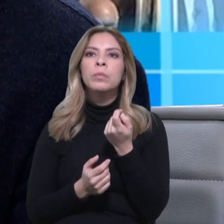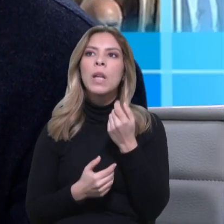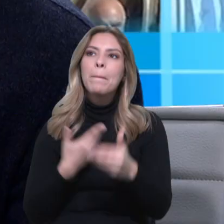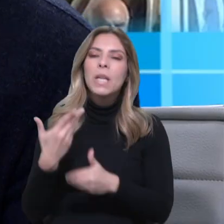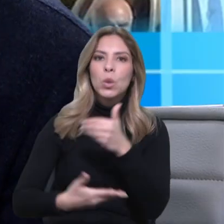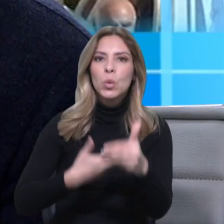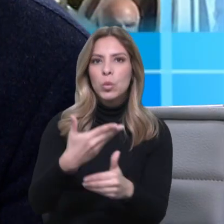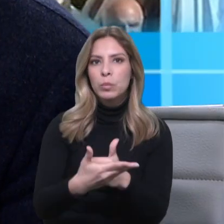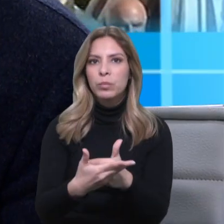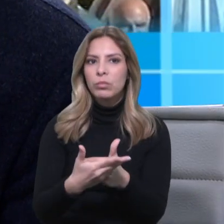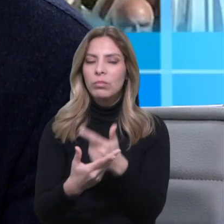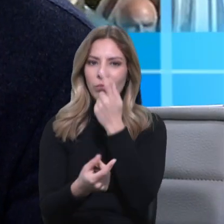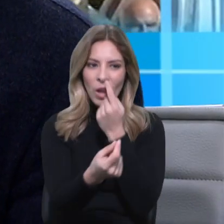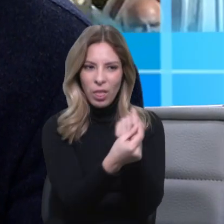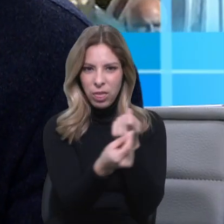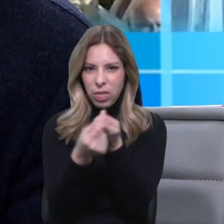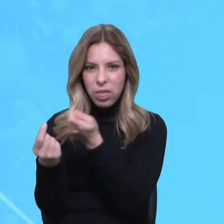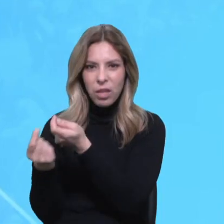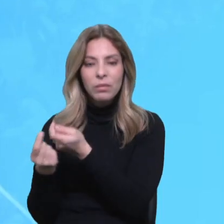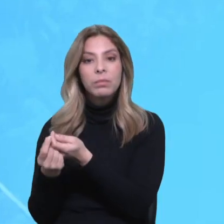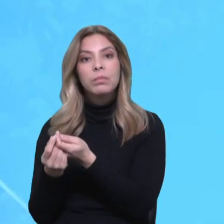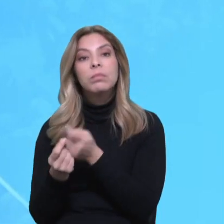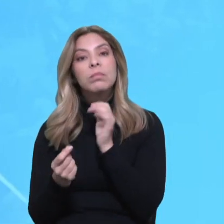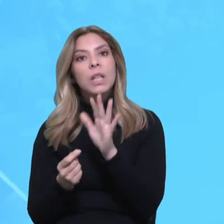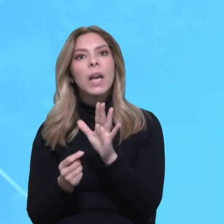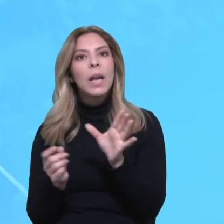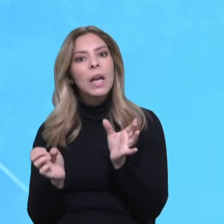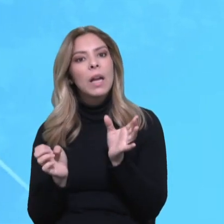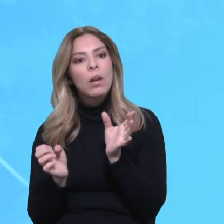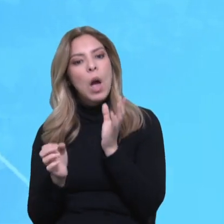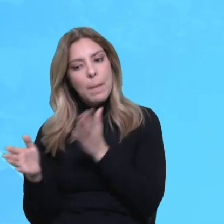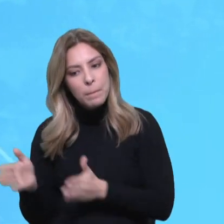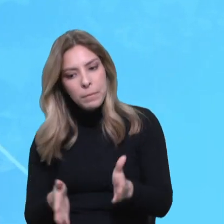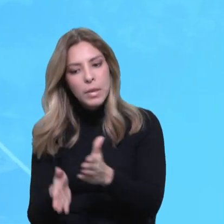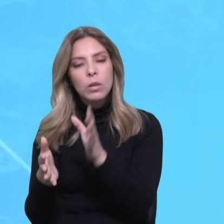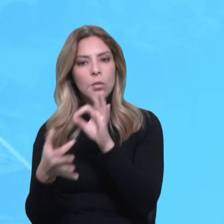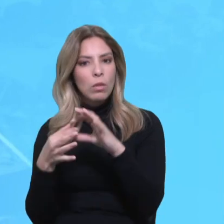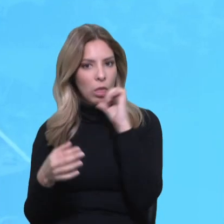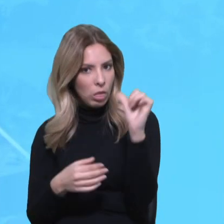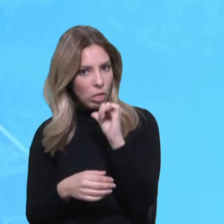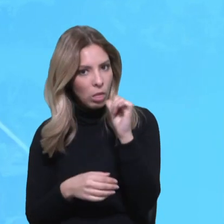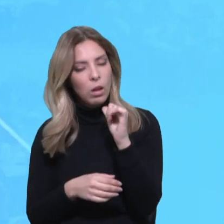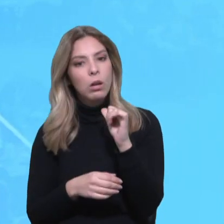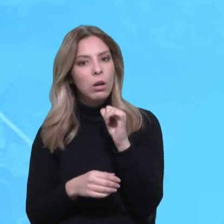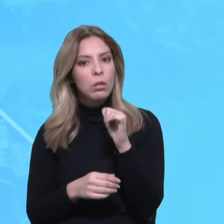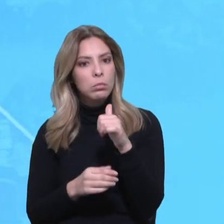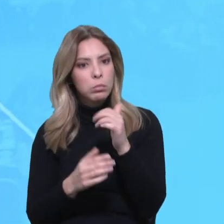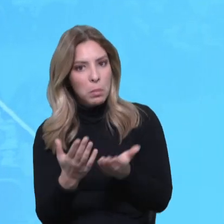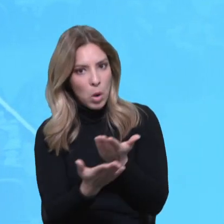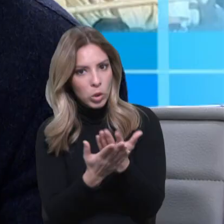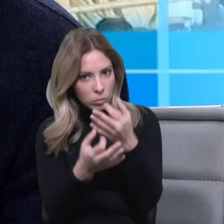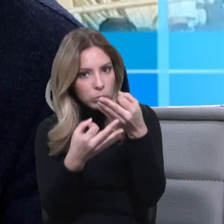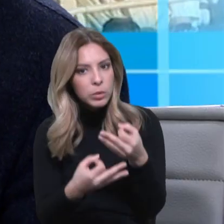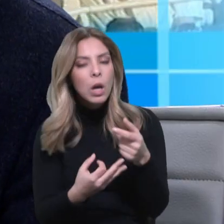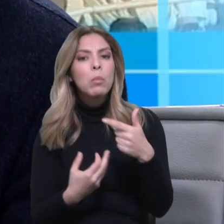que Jesus fez de proximidade. Ou Isto mostra que o caminho ecuménico pode ter respostas muito concretas na vida das pessoas? Eu não tenho